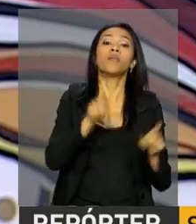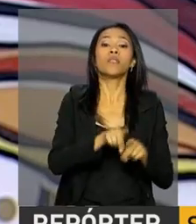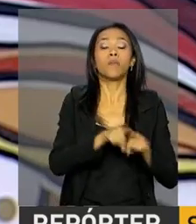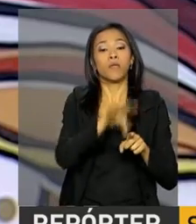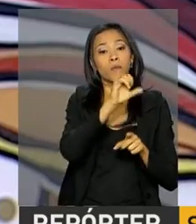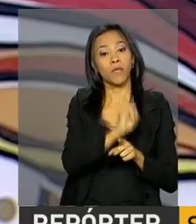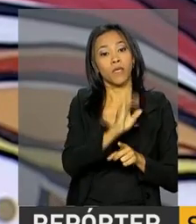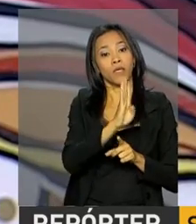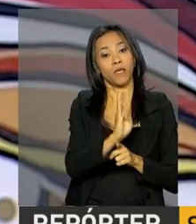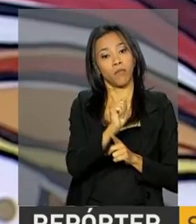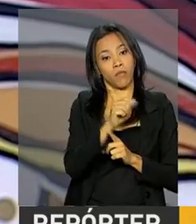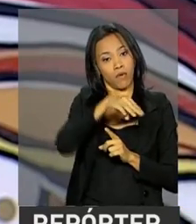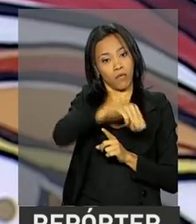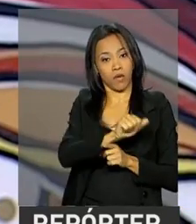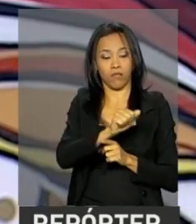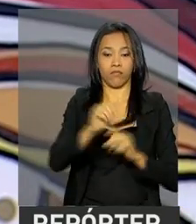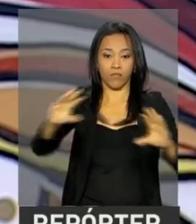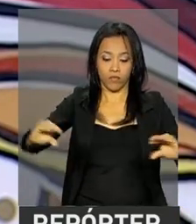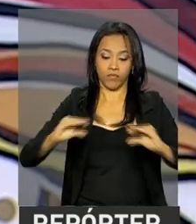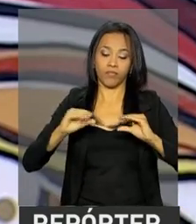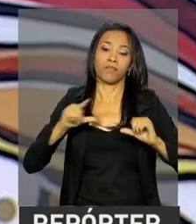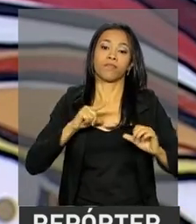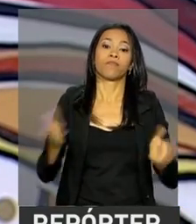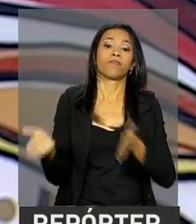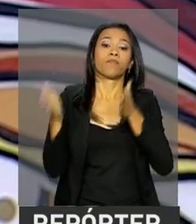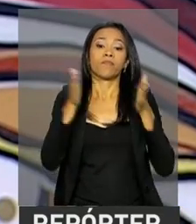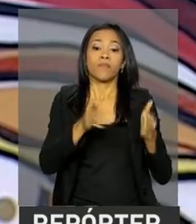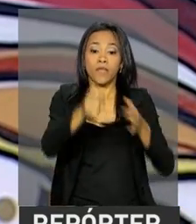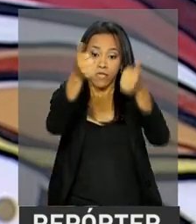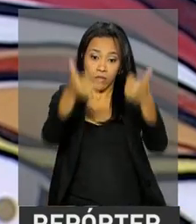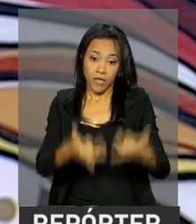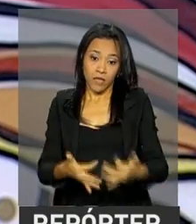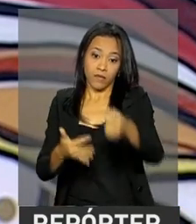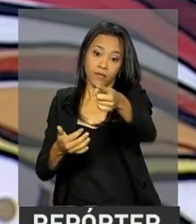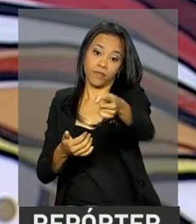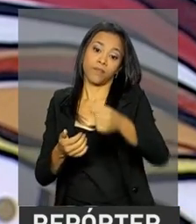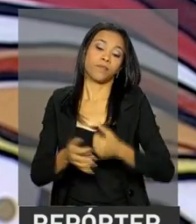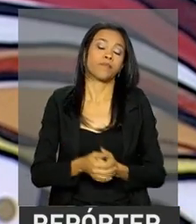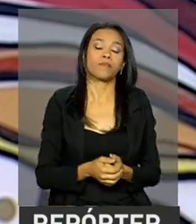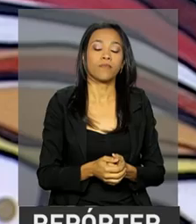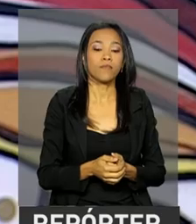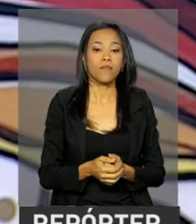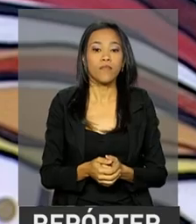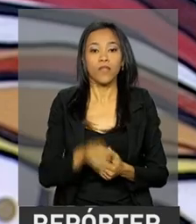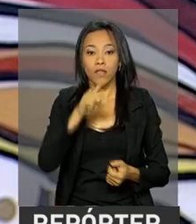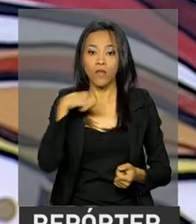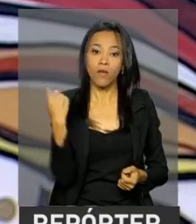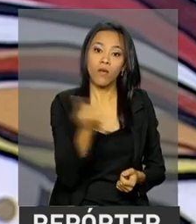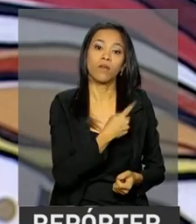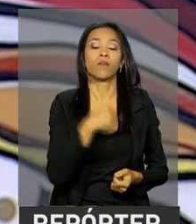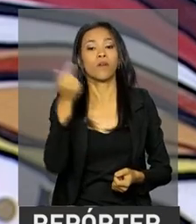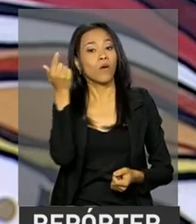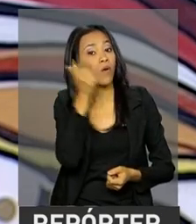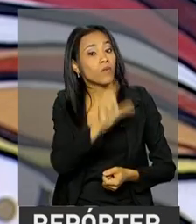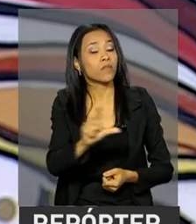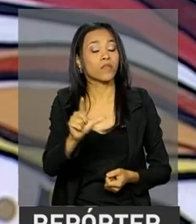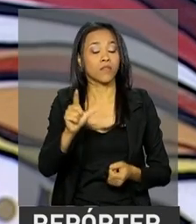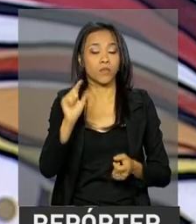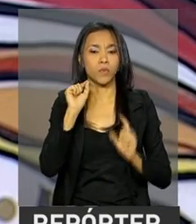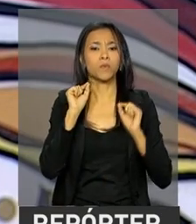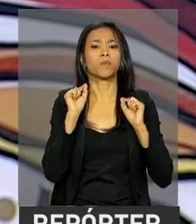anos anteriores estava numa curva ascendente e nós conseguimos recuperar